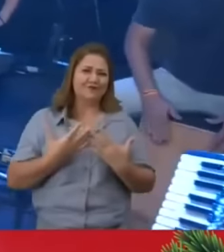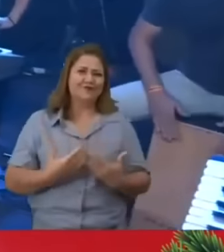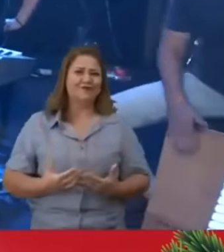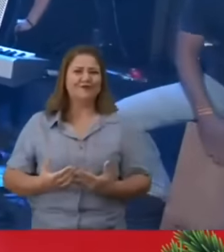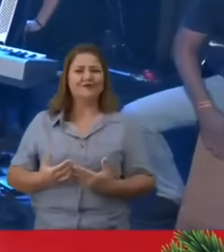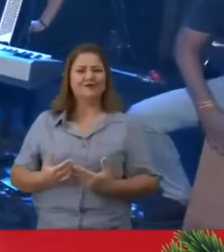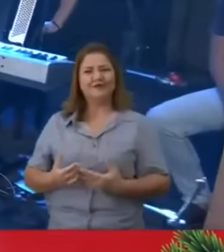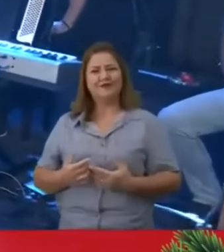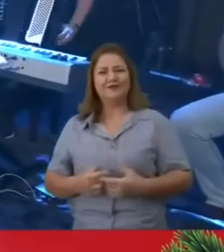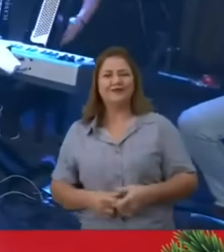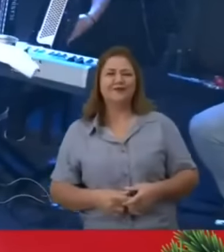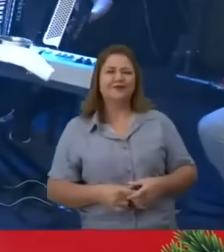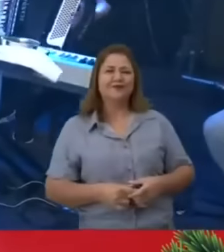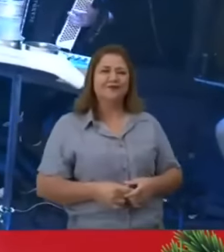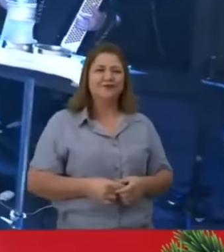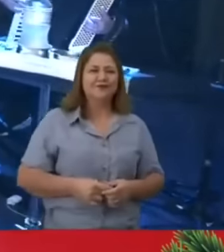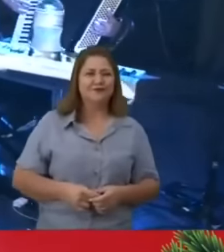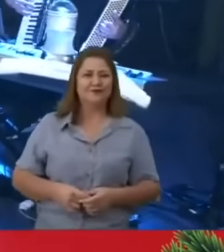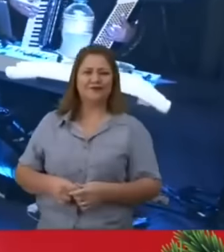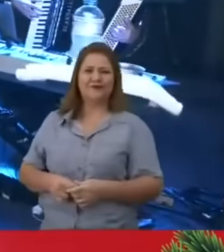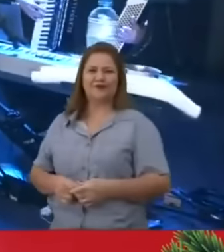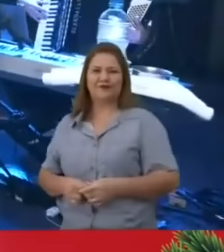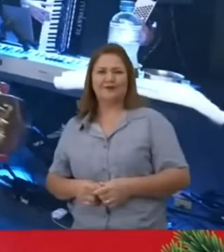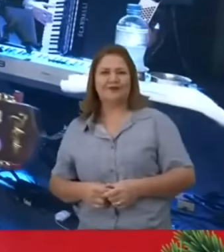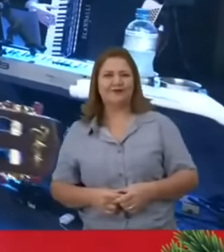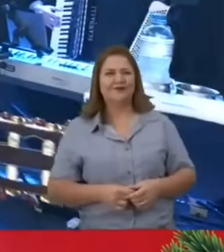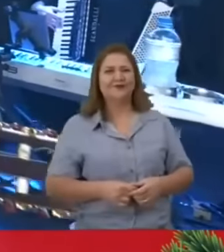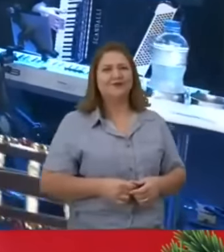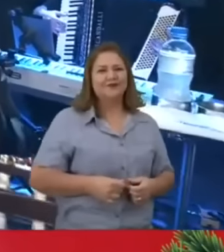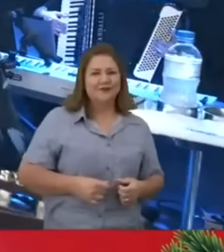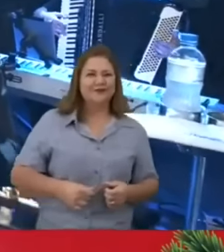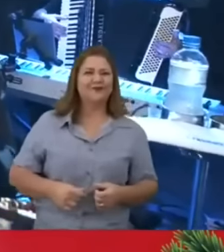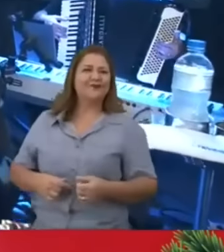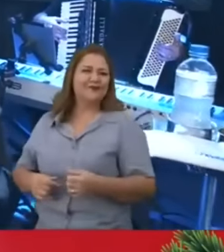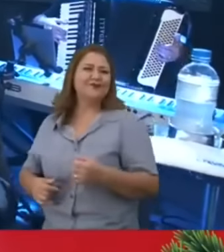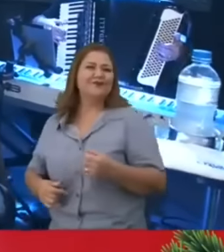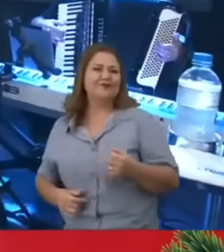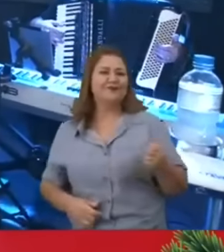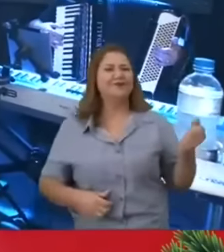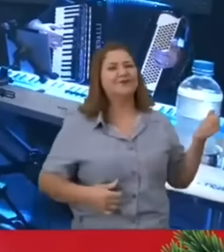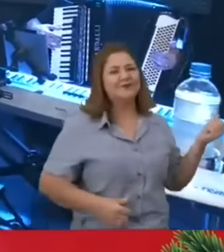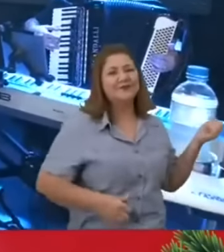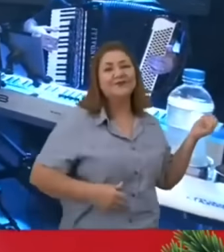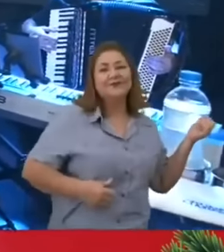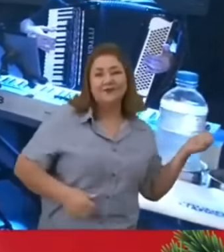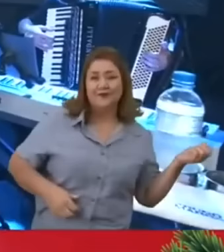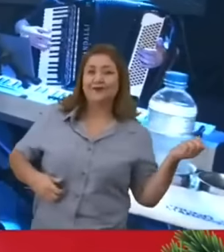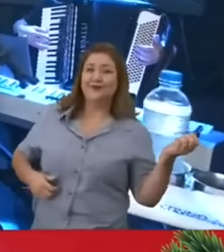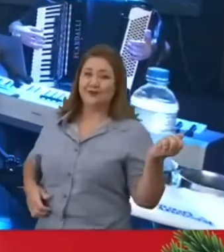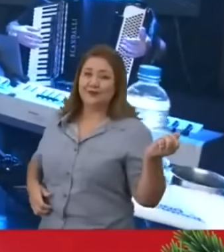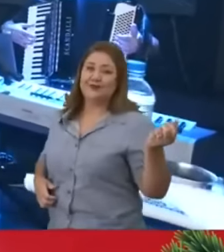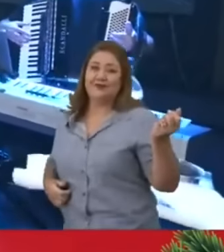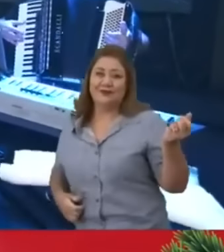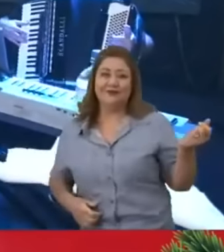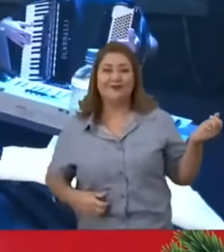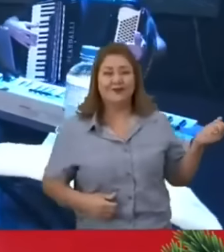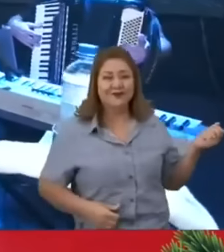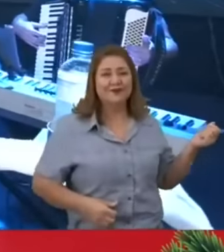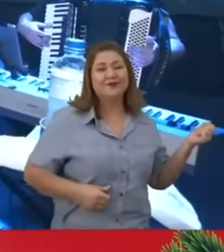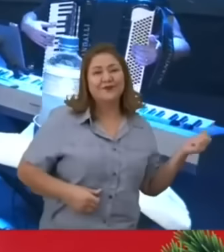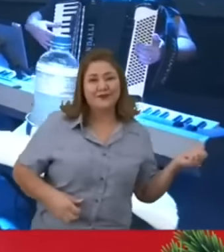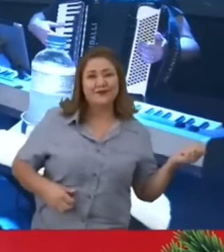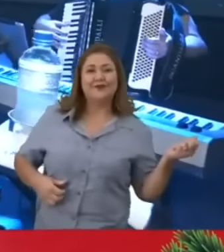Então vamos preencher a sua vida cantando essa canção aqui, ó. Hoje nada de vida